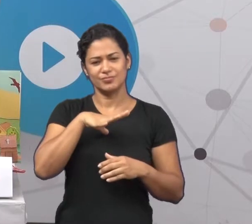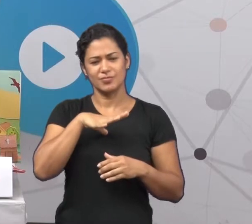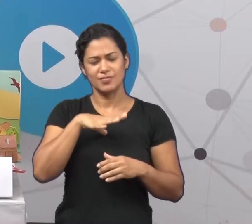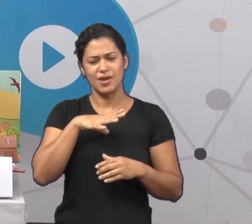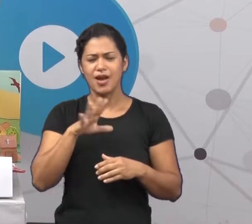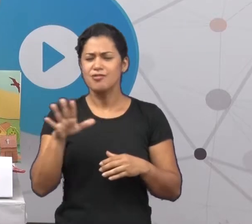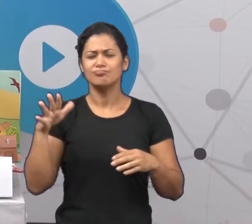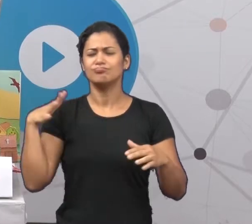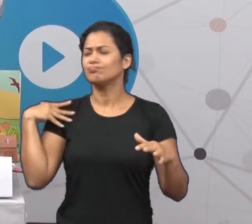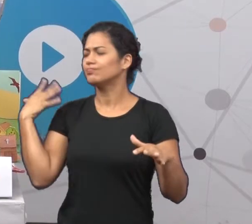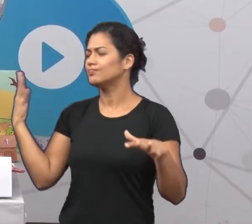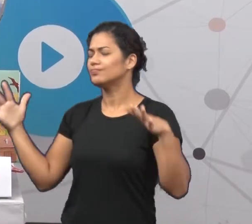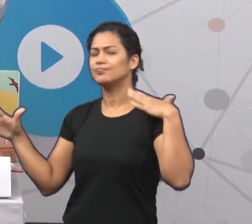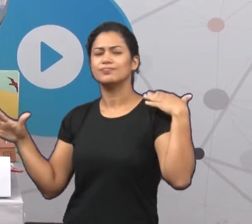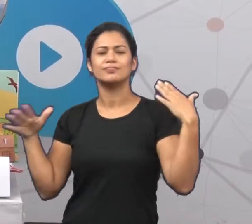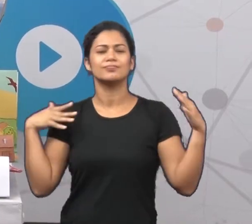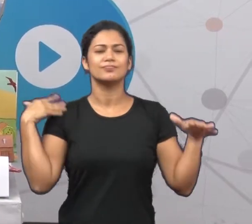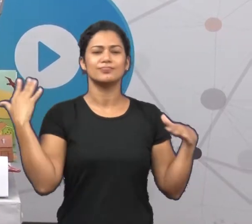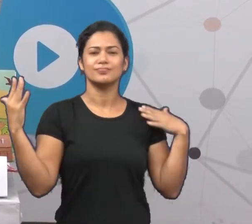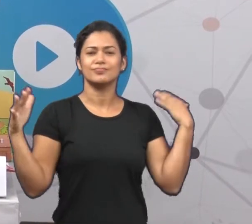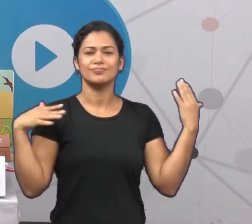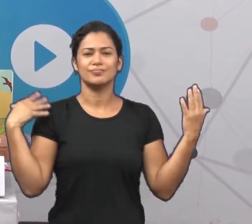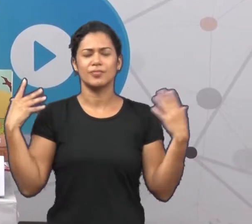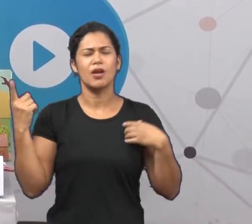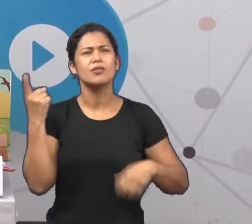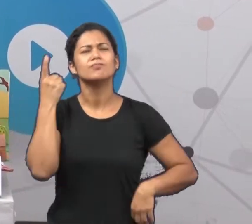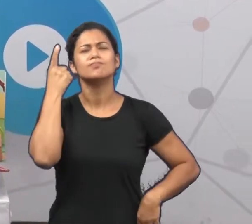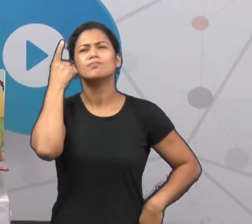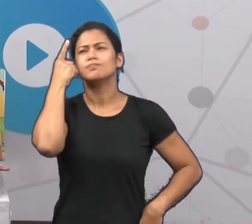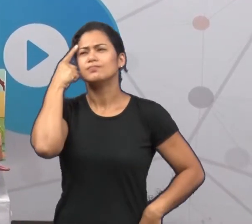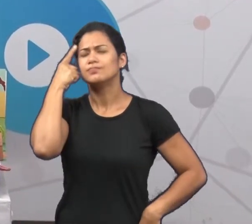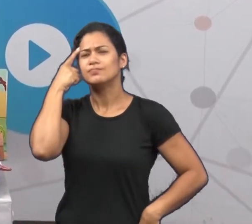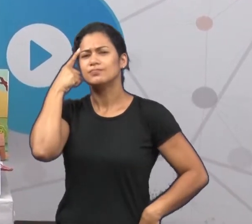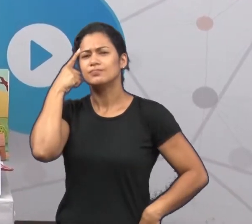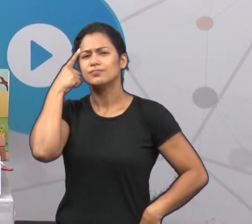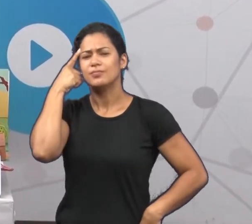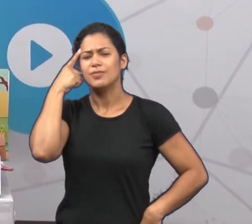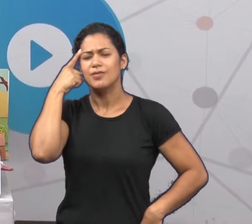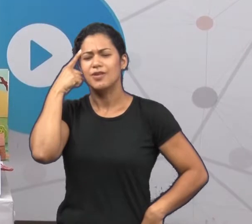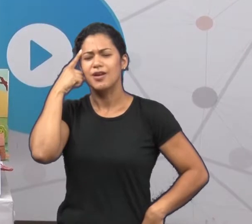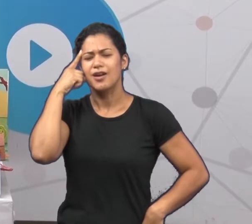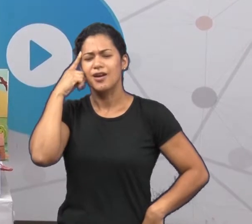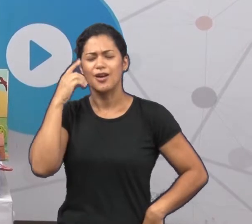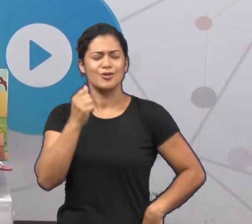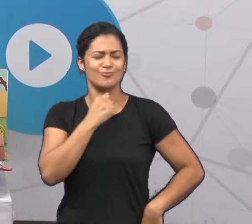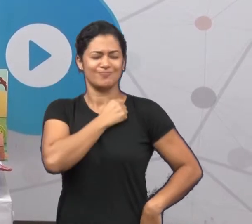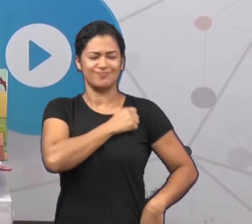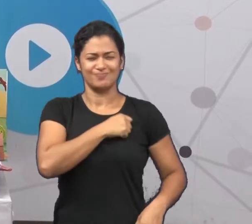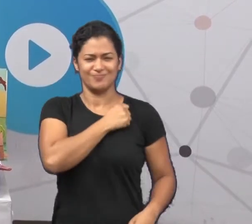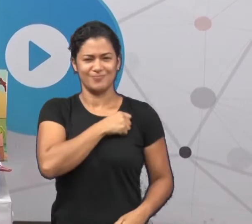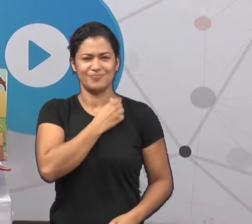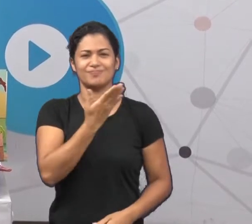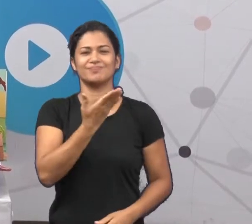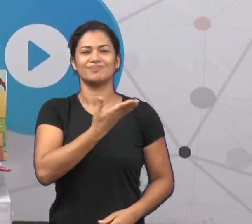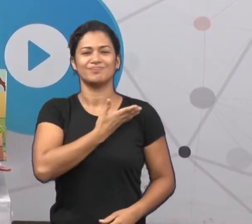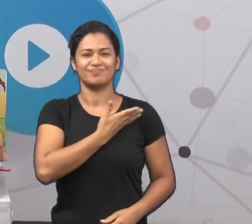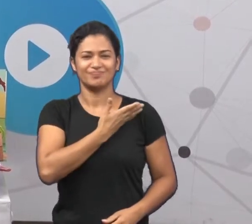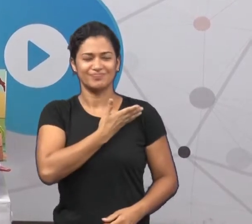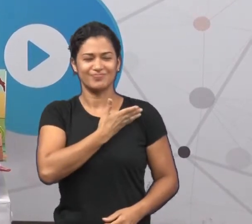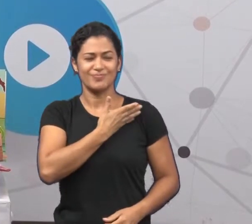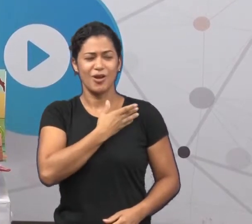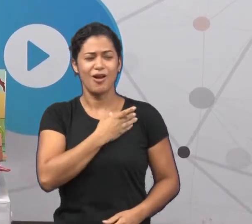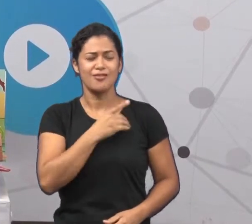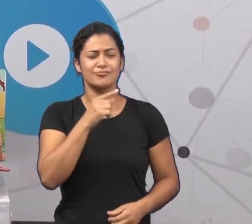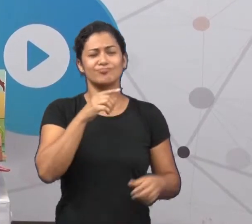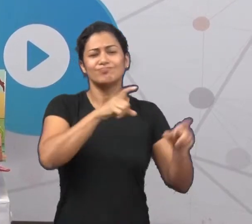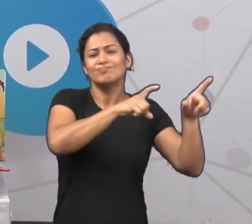um passeio. Ah, pensou o rato, vou matar a saudade do meu velho amigo que vive